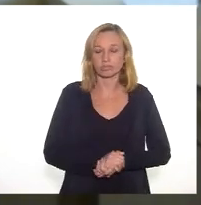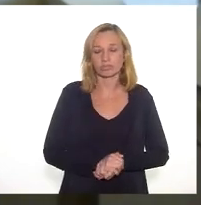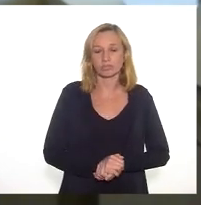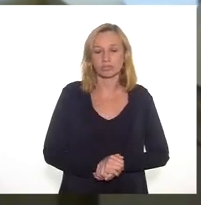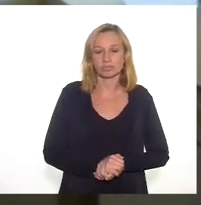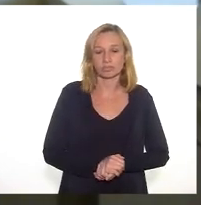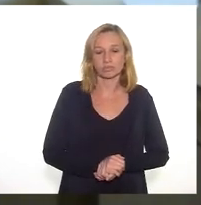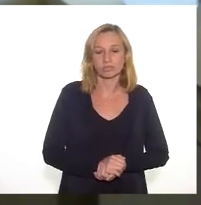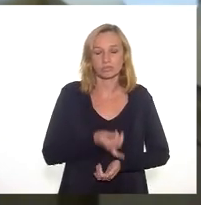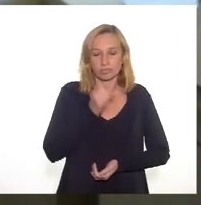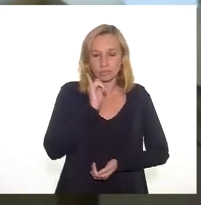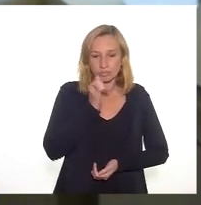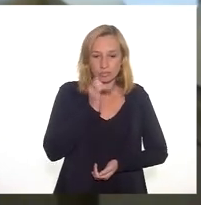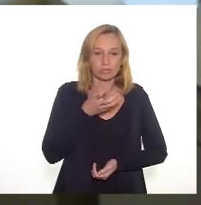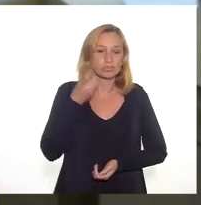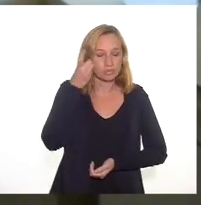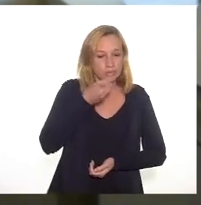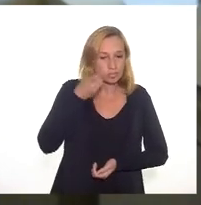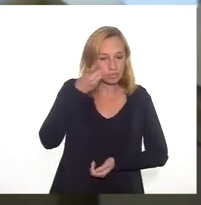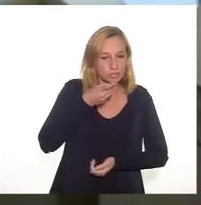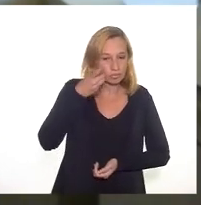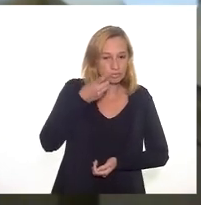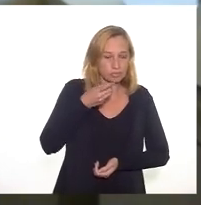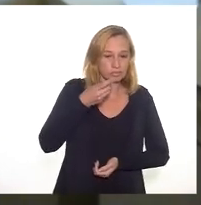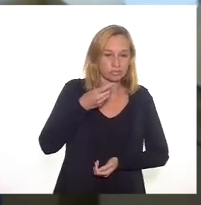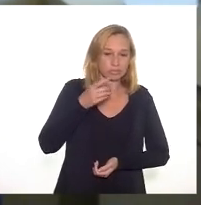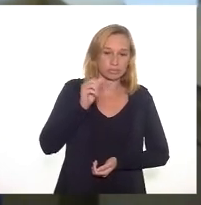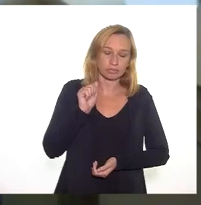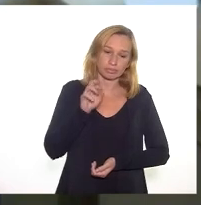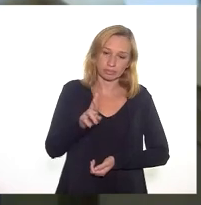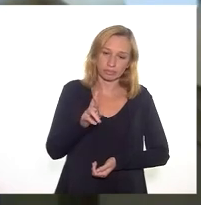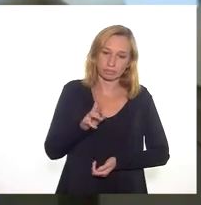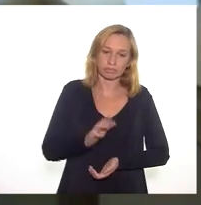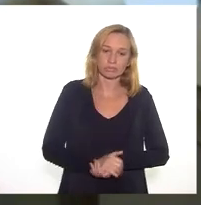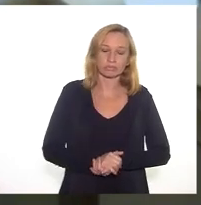e relator, o deputado Bacelar,